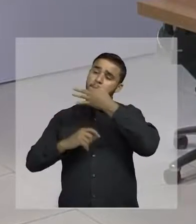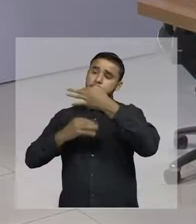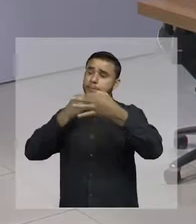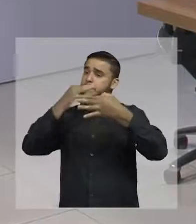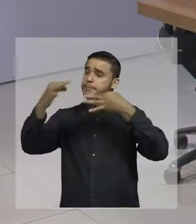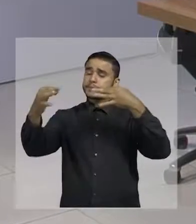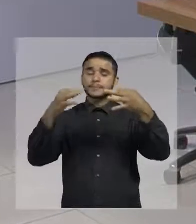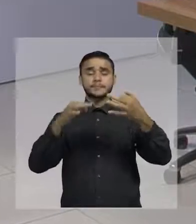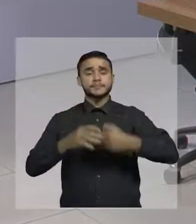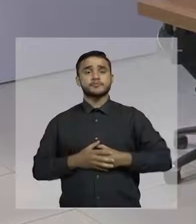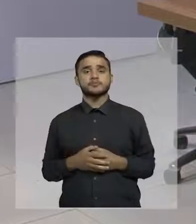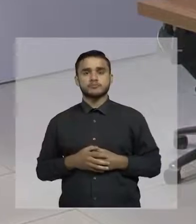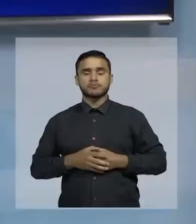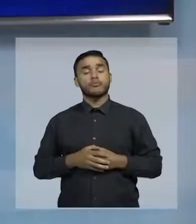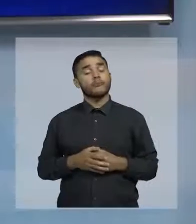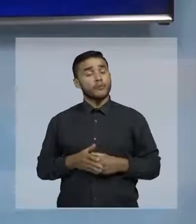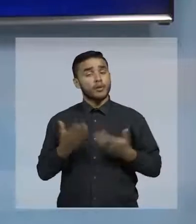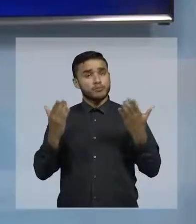discutirmos.